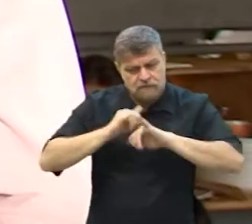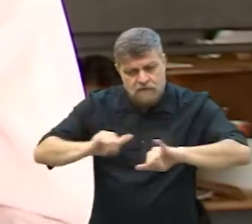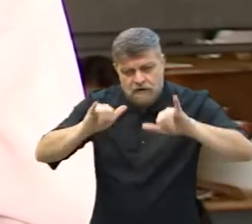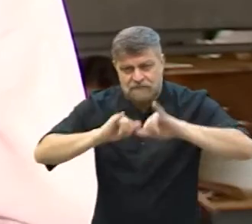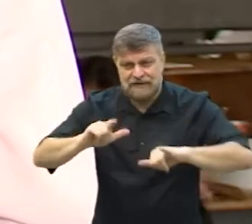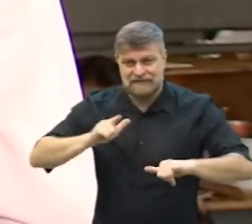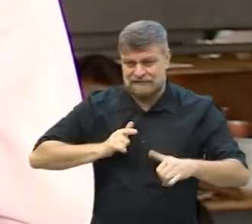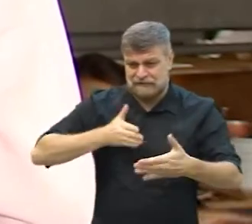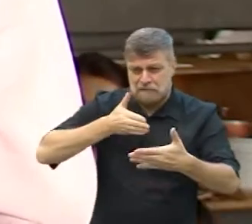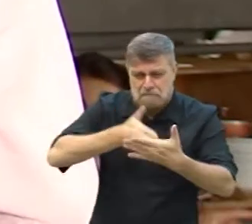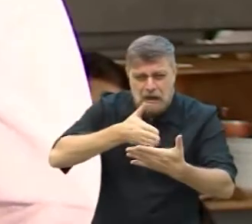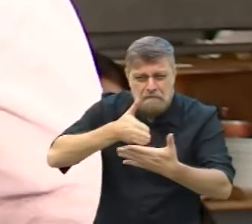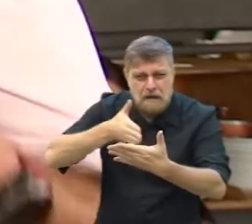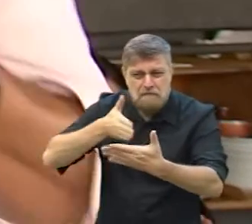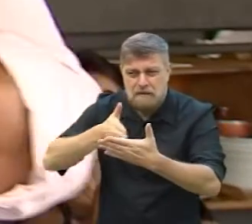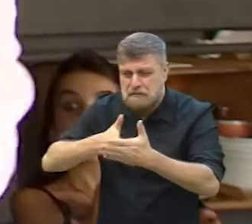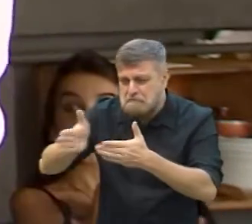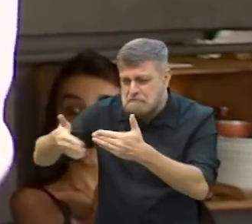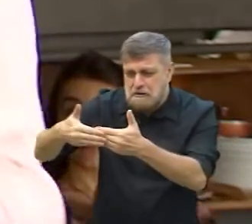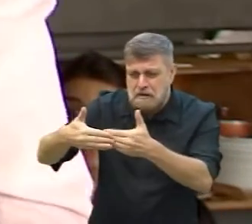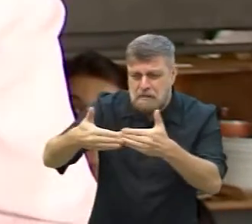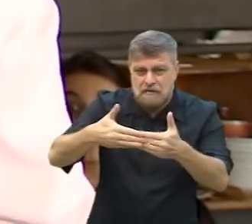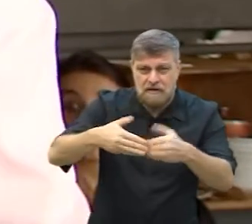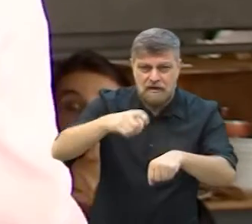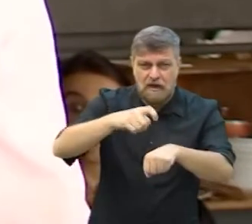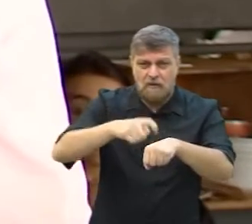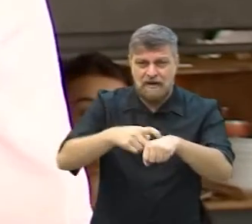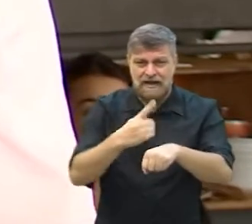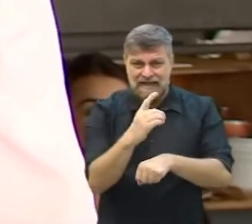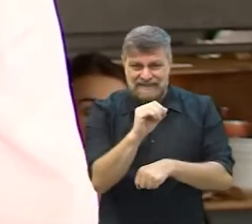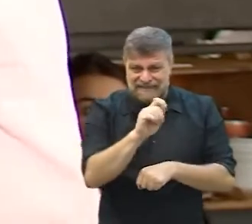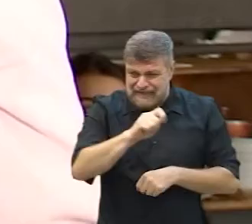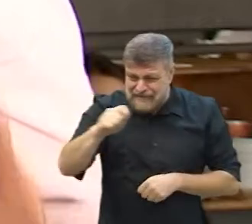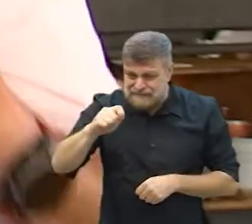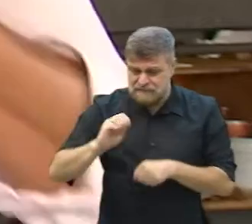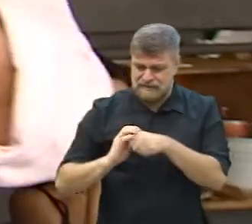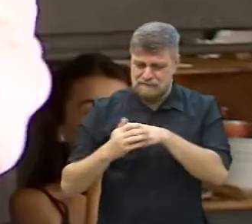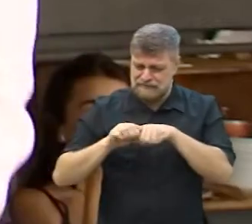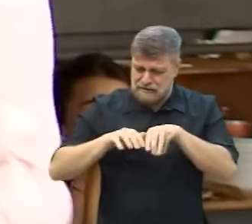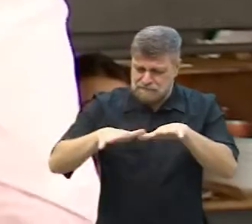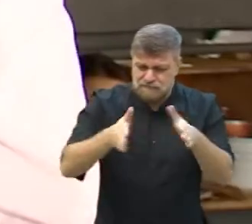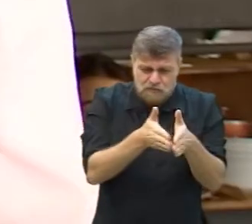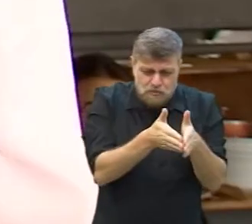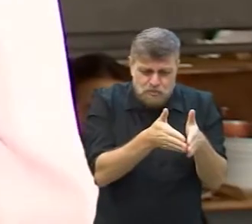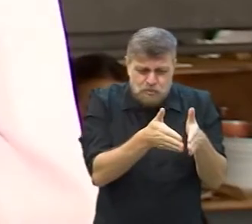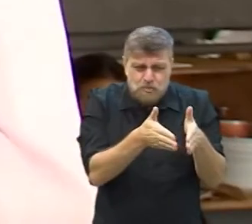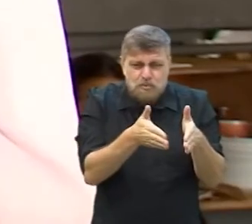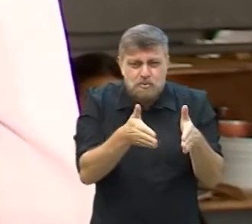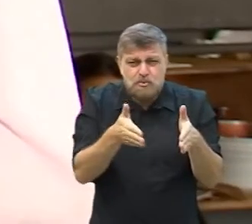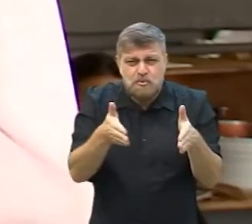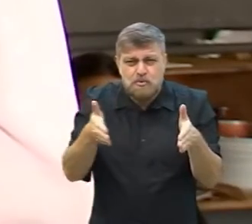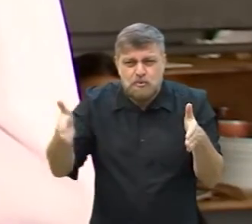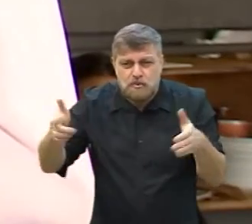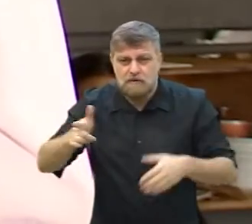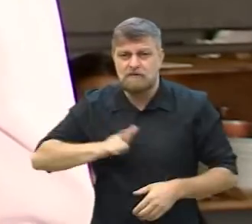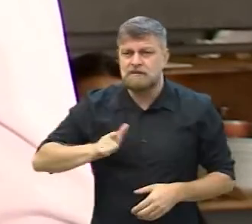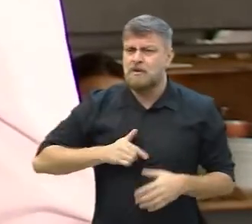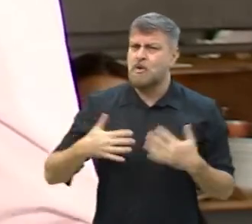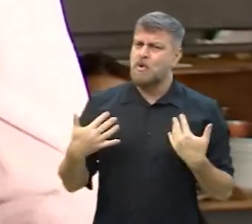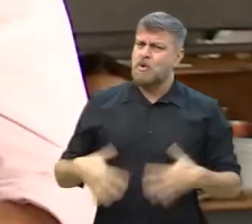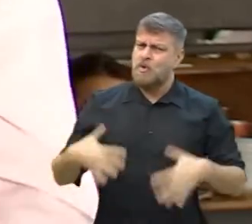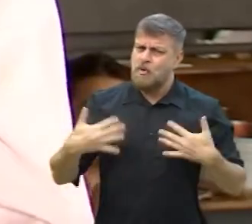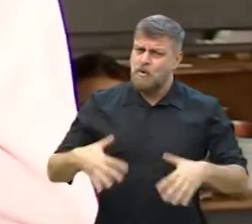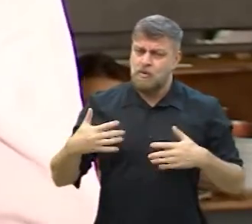maior do que a gente já está sofrendo neste momento aí de 10 meses pós-pandemia, durante a pandemia 10 meses, seria extremamente